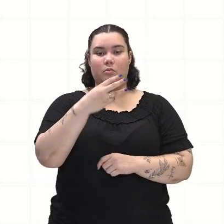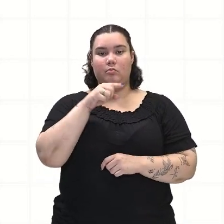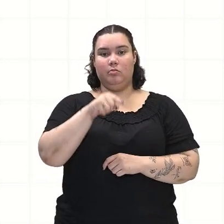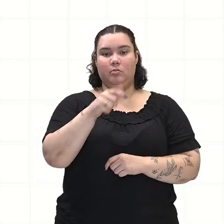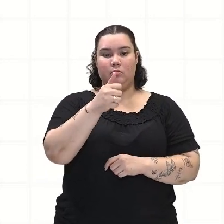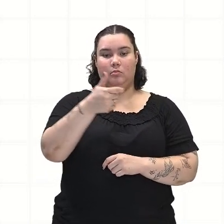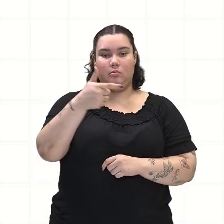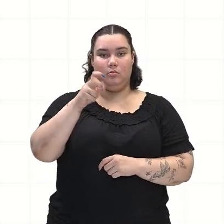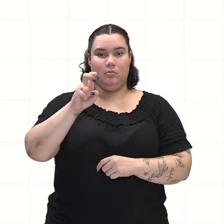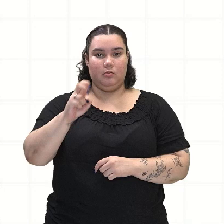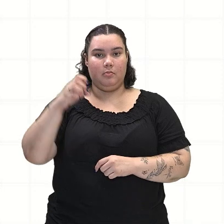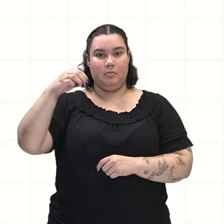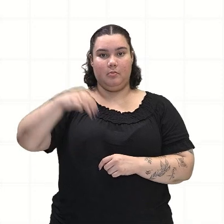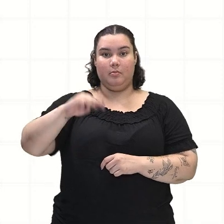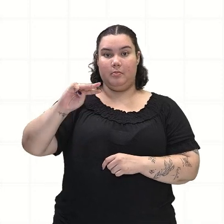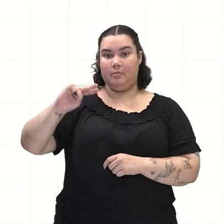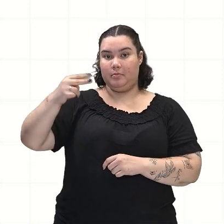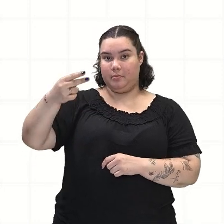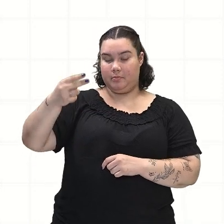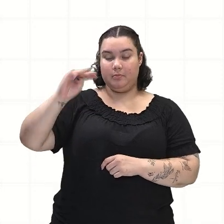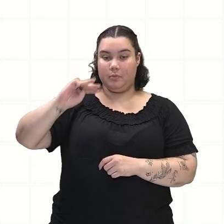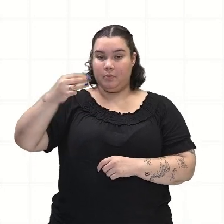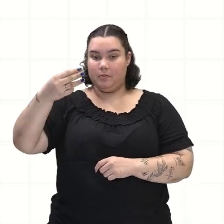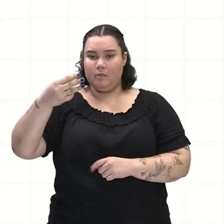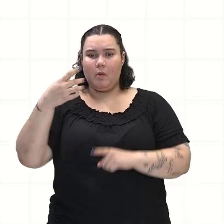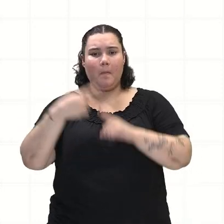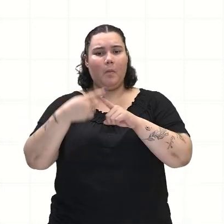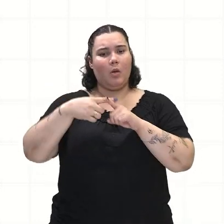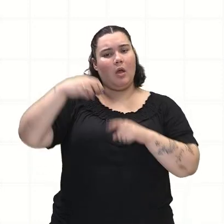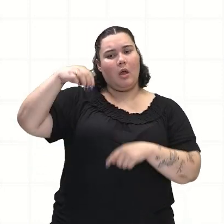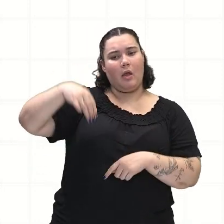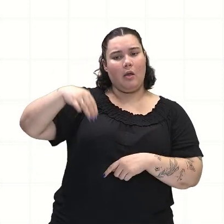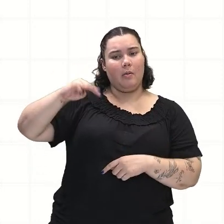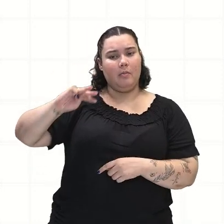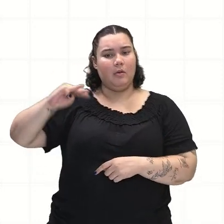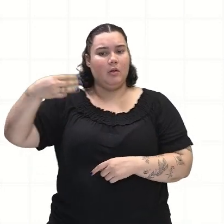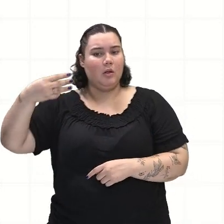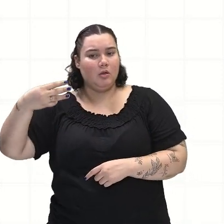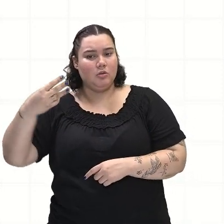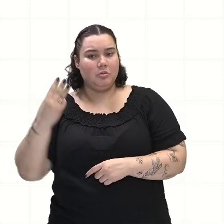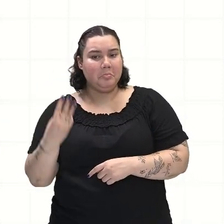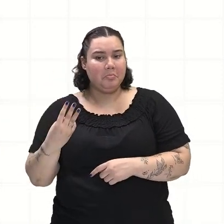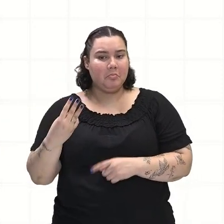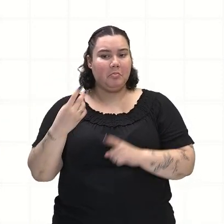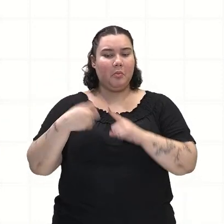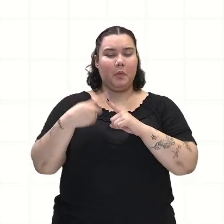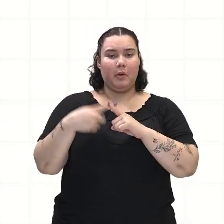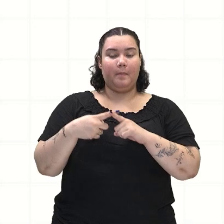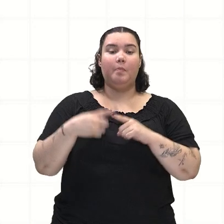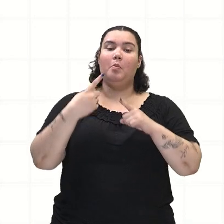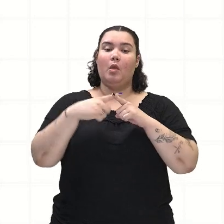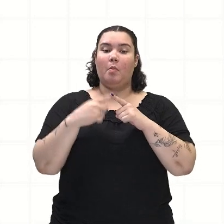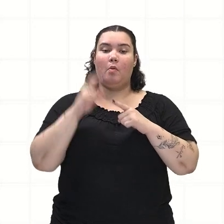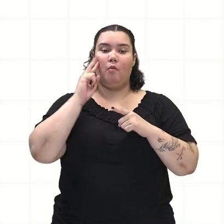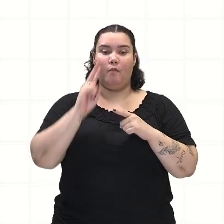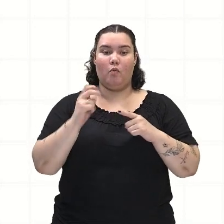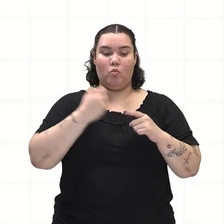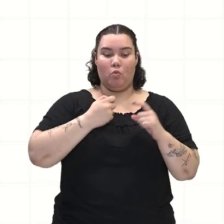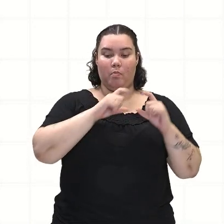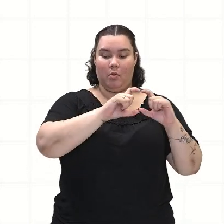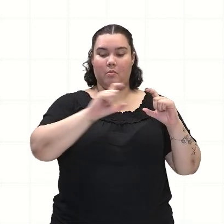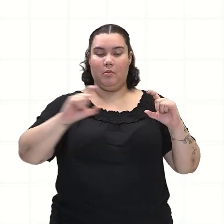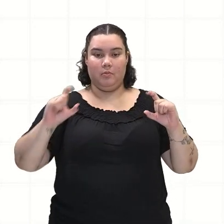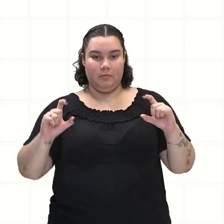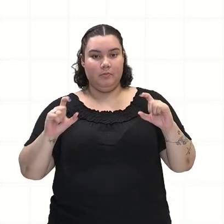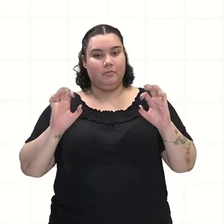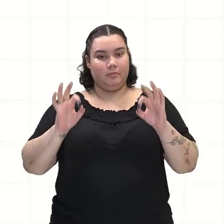3.125 metros cúbicos. Por que metros cúbicos? Que eu estou fazendo o produto das unidades, né? Eu